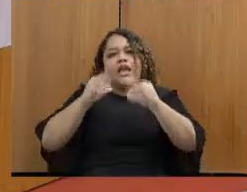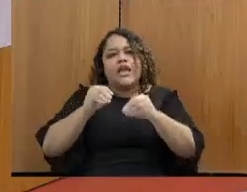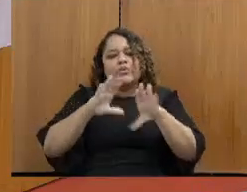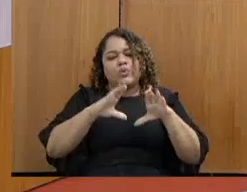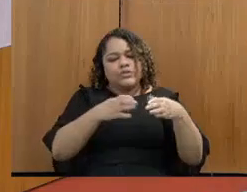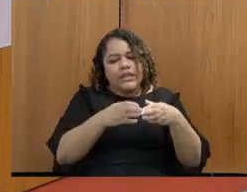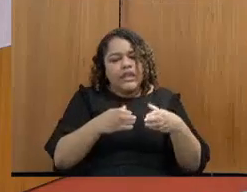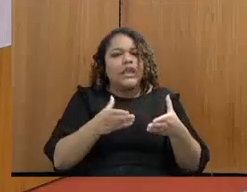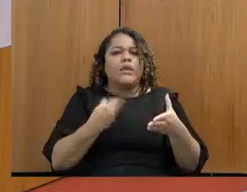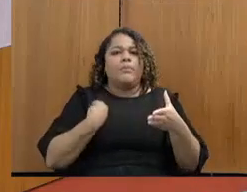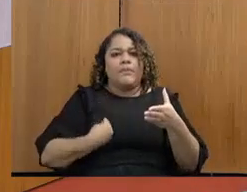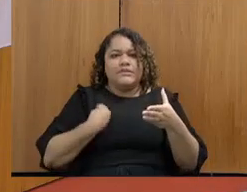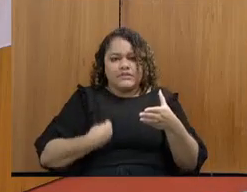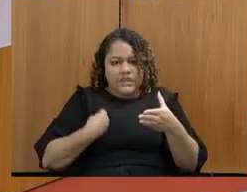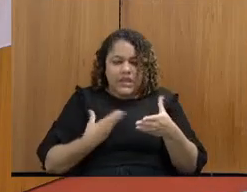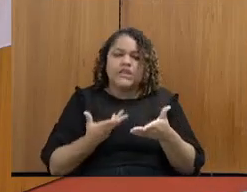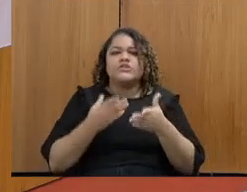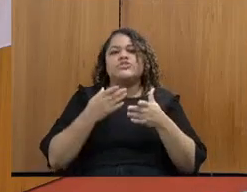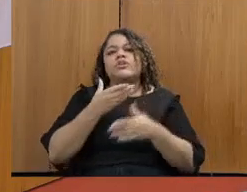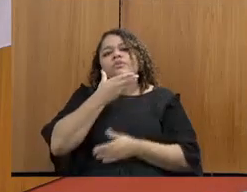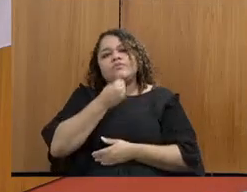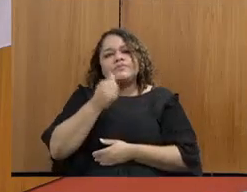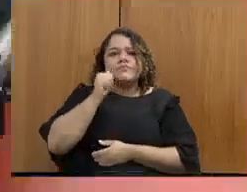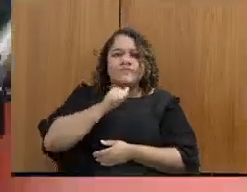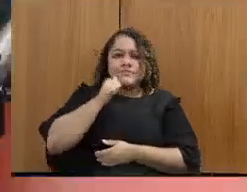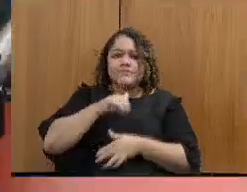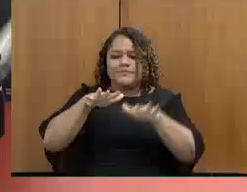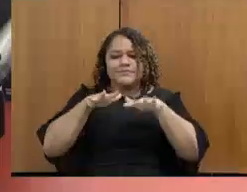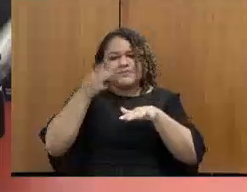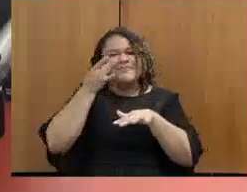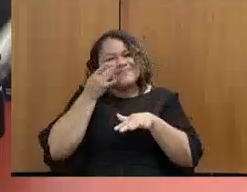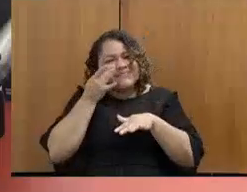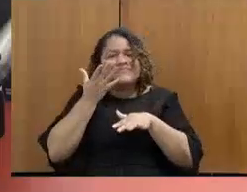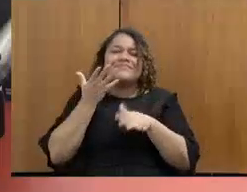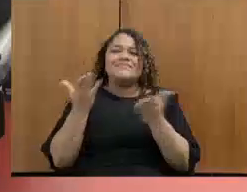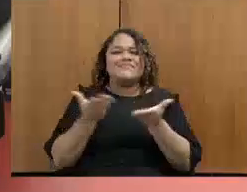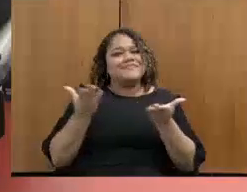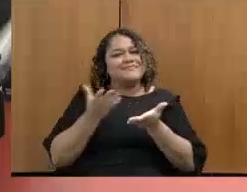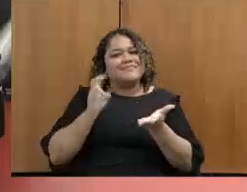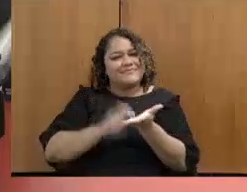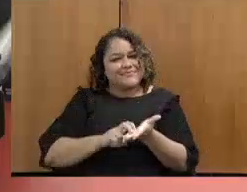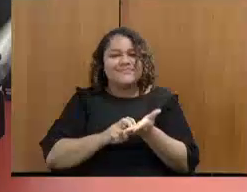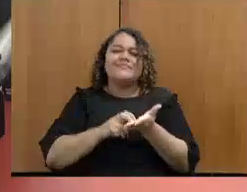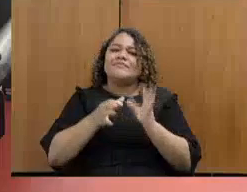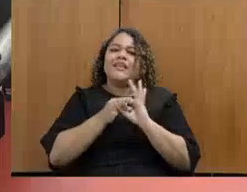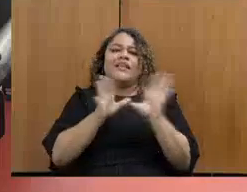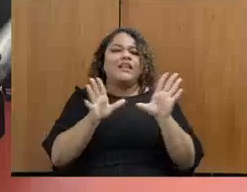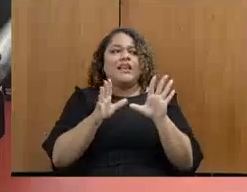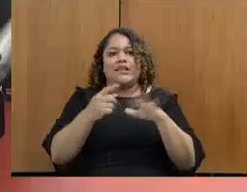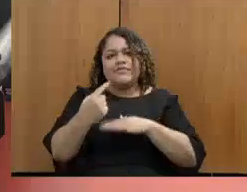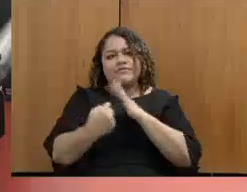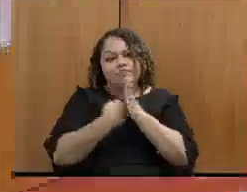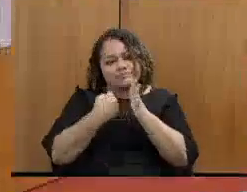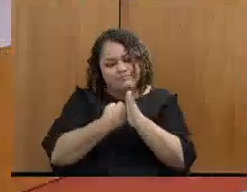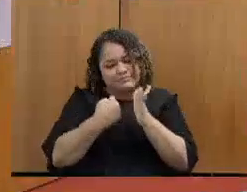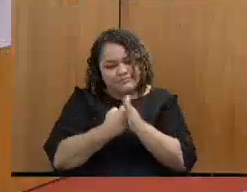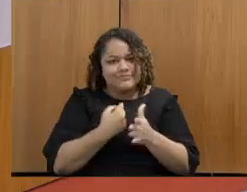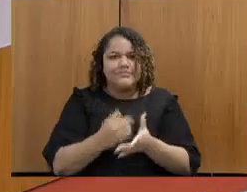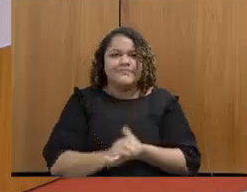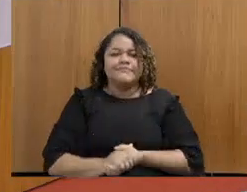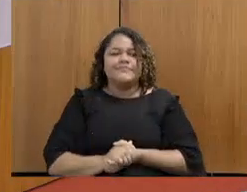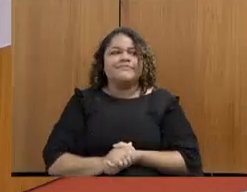equipe presente é a senhoras e senhores é que estiveram aqui nessa manhã é me colocando aí à disposição né para sequência dos